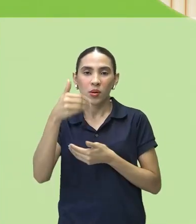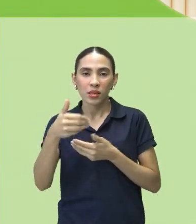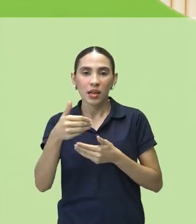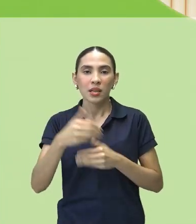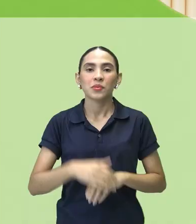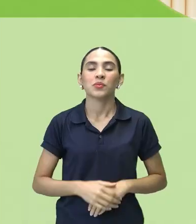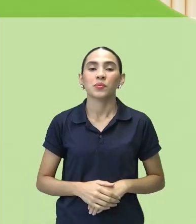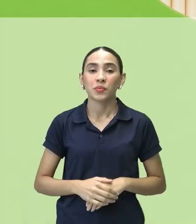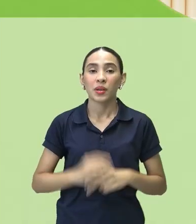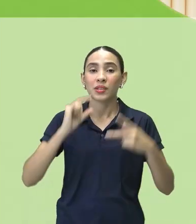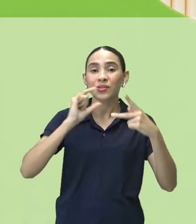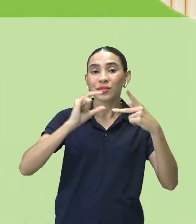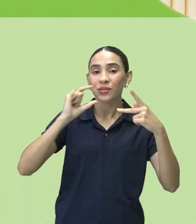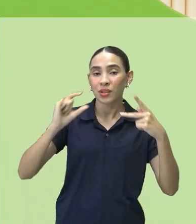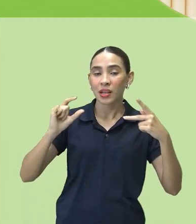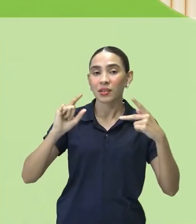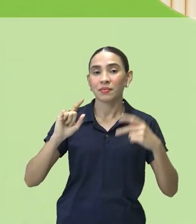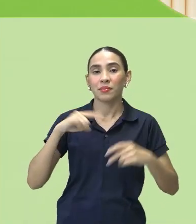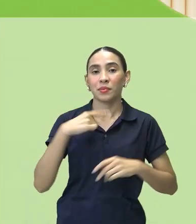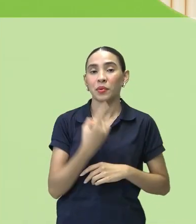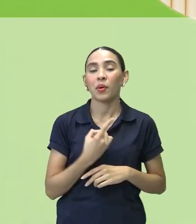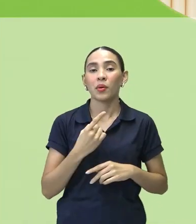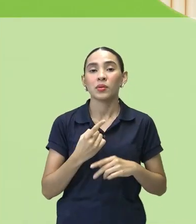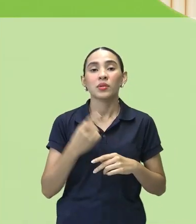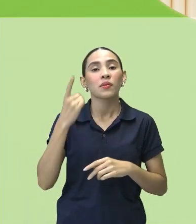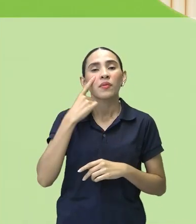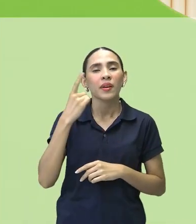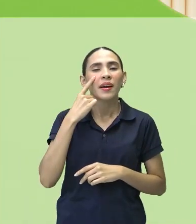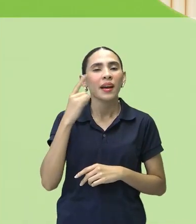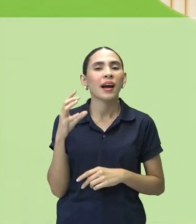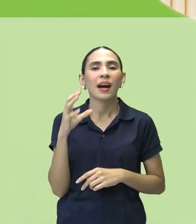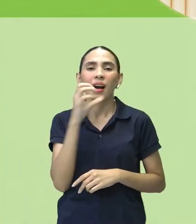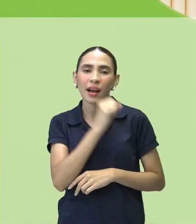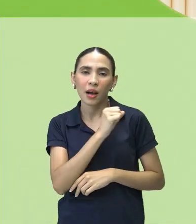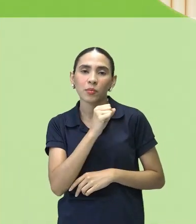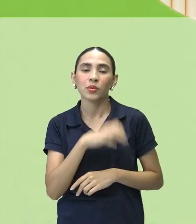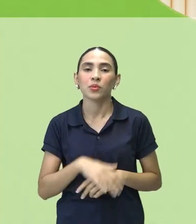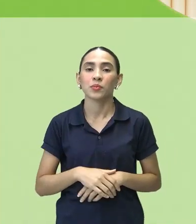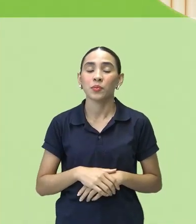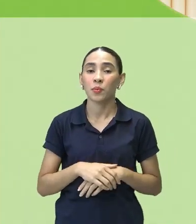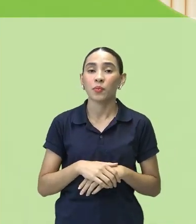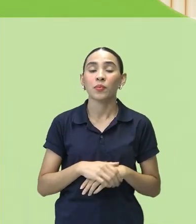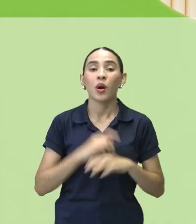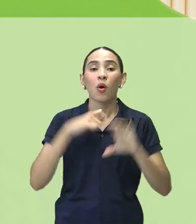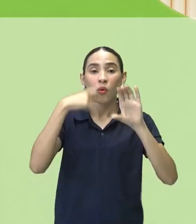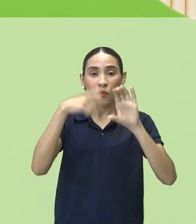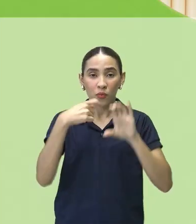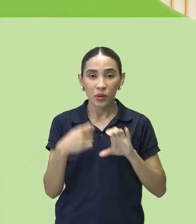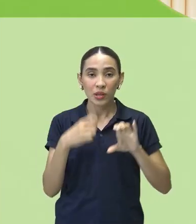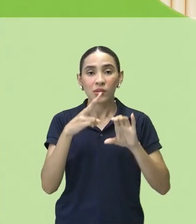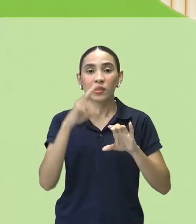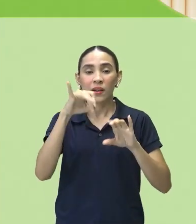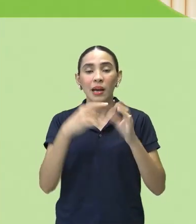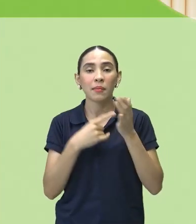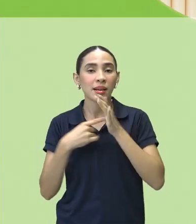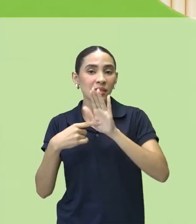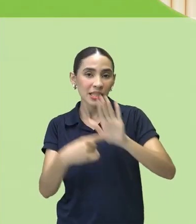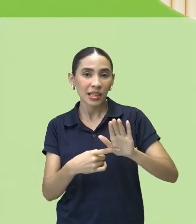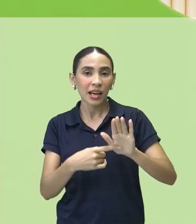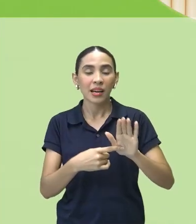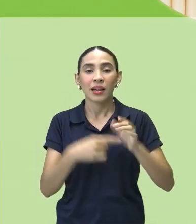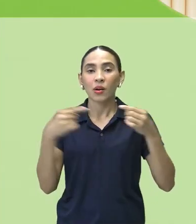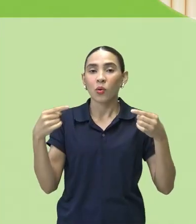shuffling, né, dos genes, nós vamos ver rapidinho aí uma animação que mostra a questão